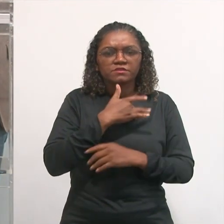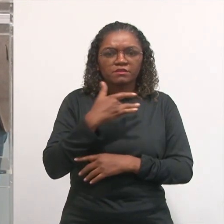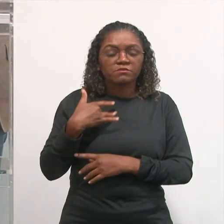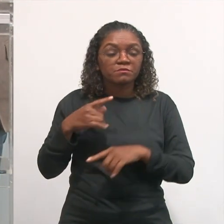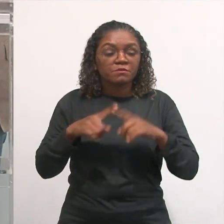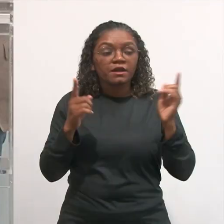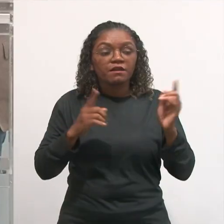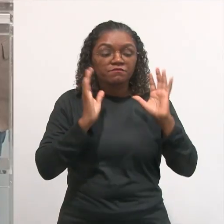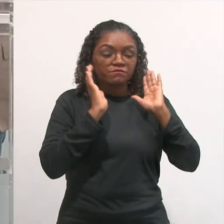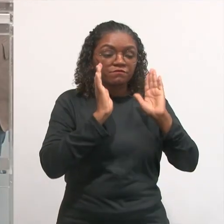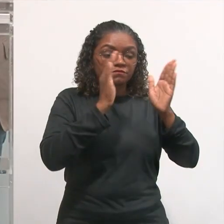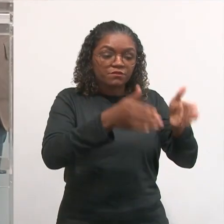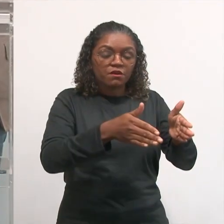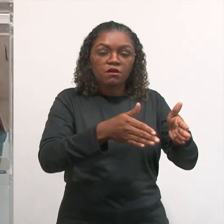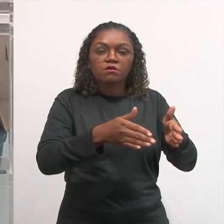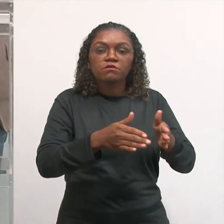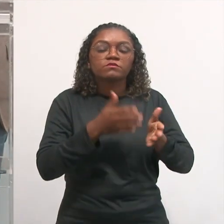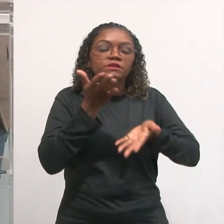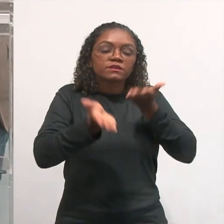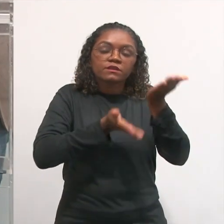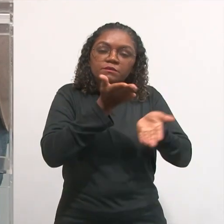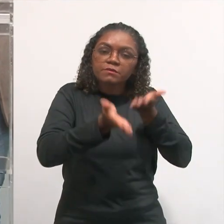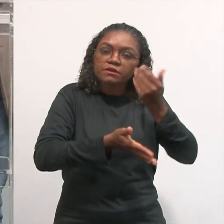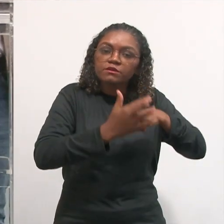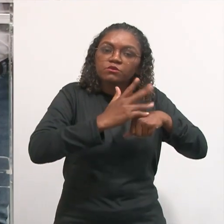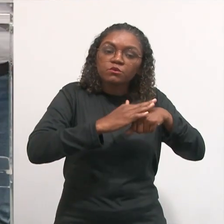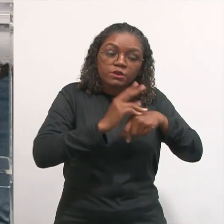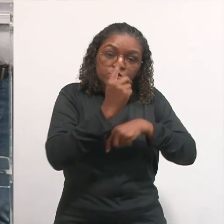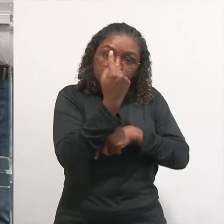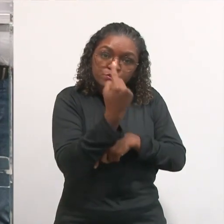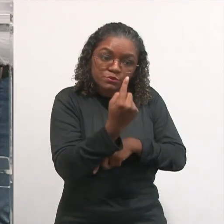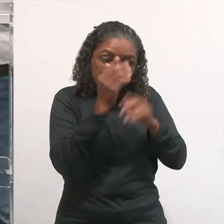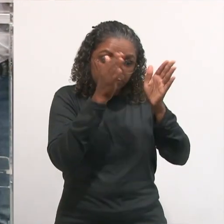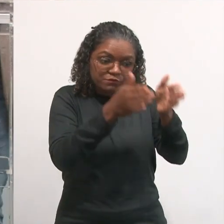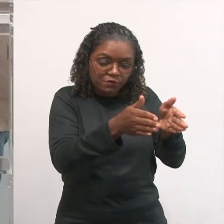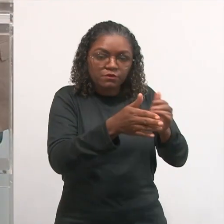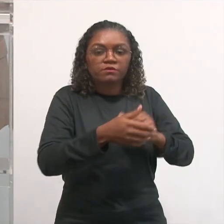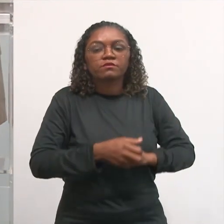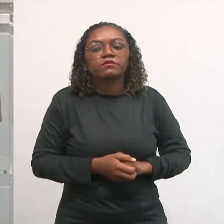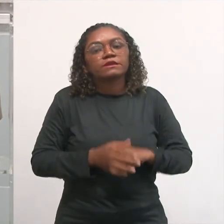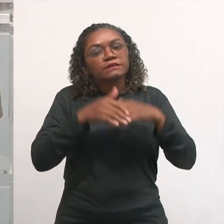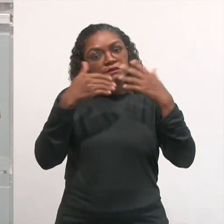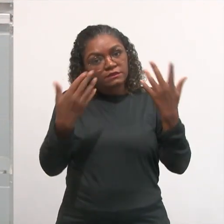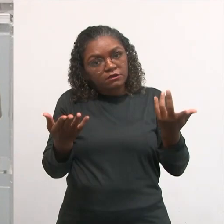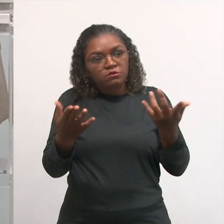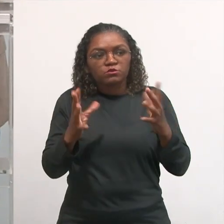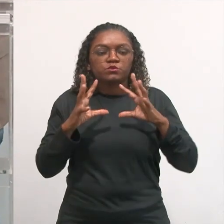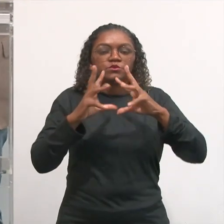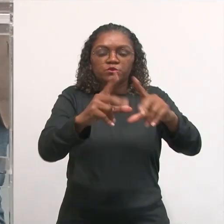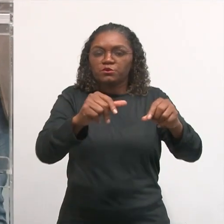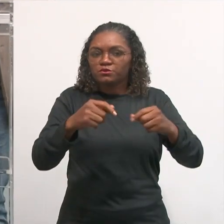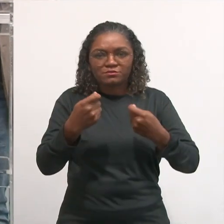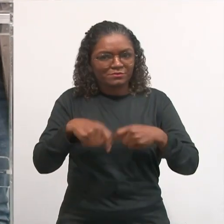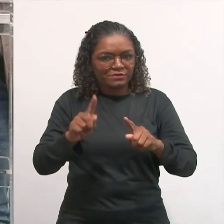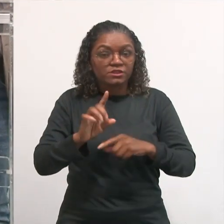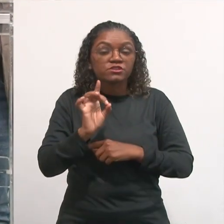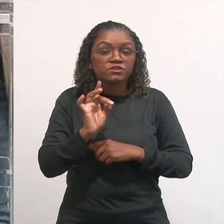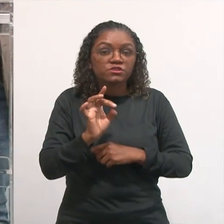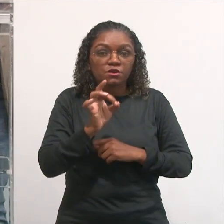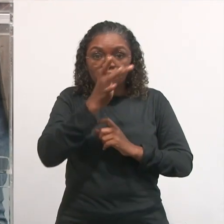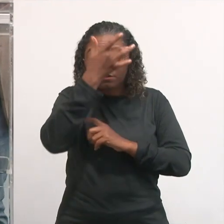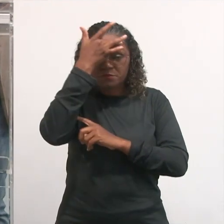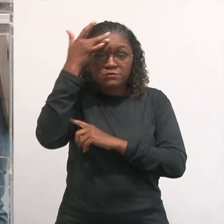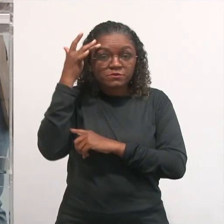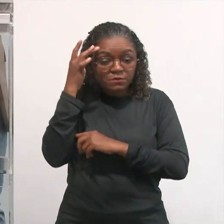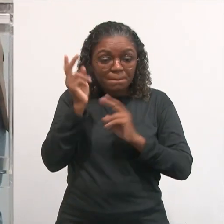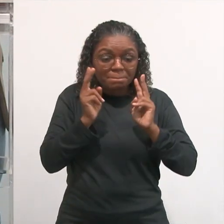tratamento de saúde específico ou sobre algo específico, eu vou ter que entrevistar só pessoas que passou por aquilo, né? Ou pessoas que